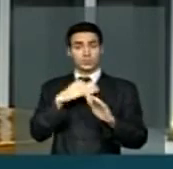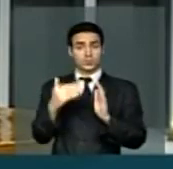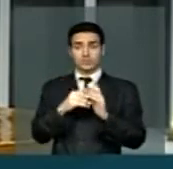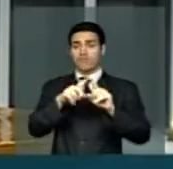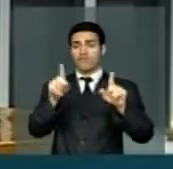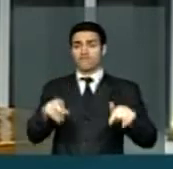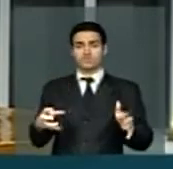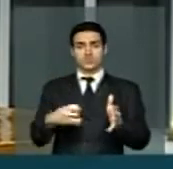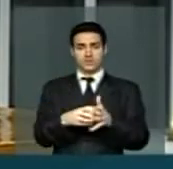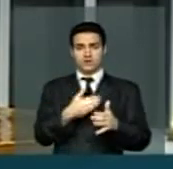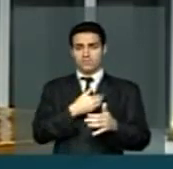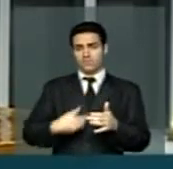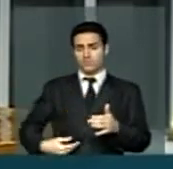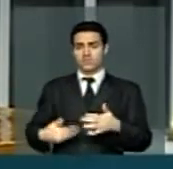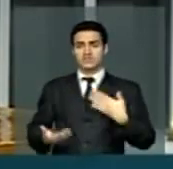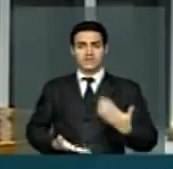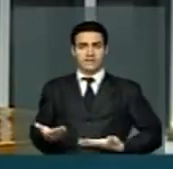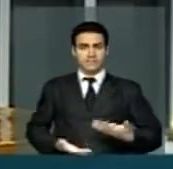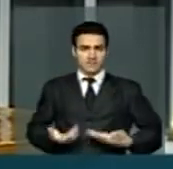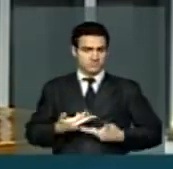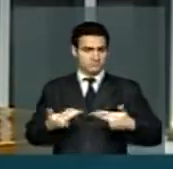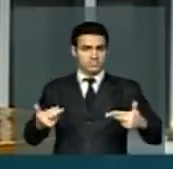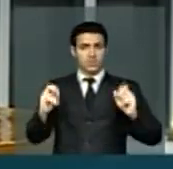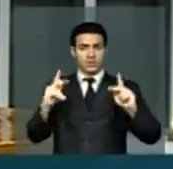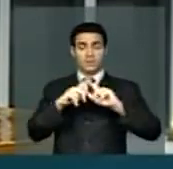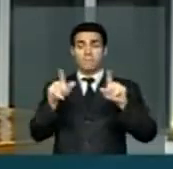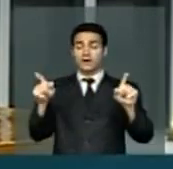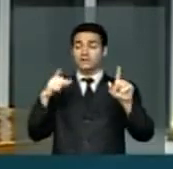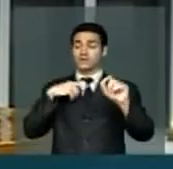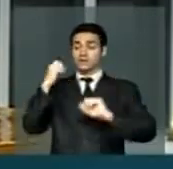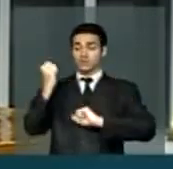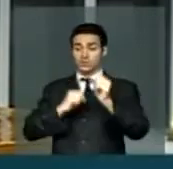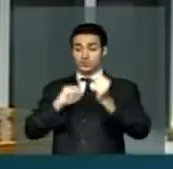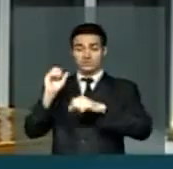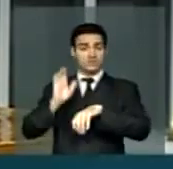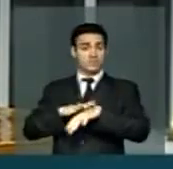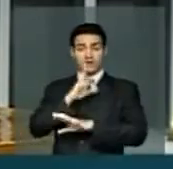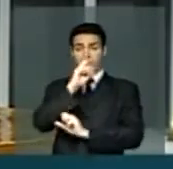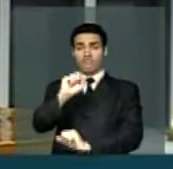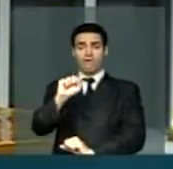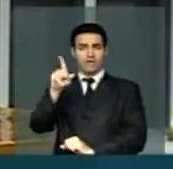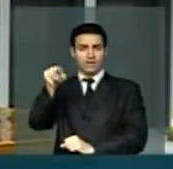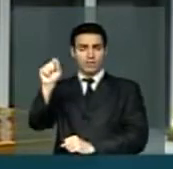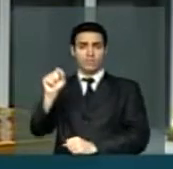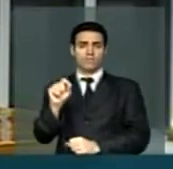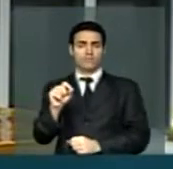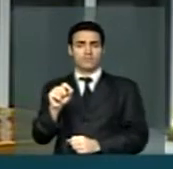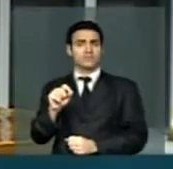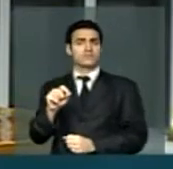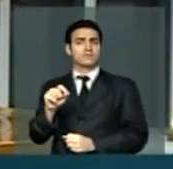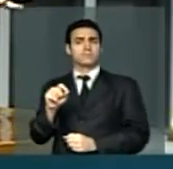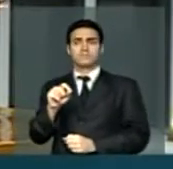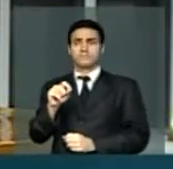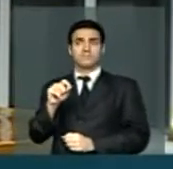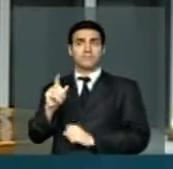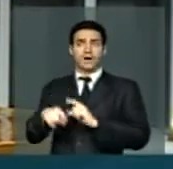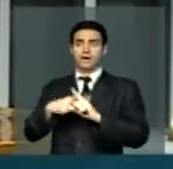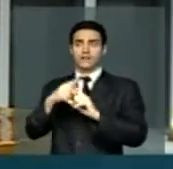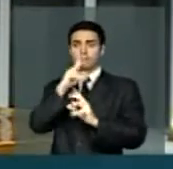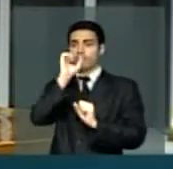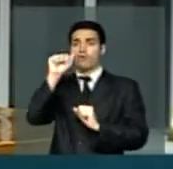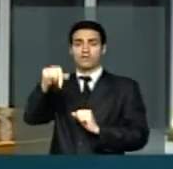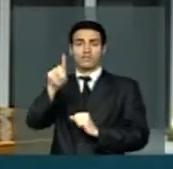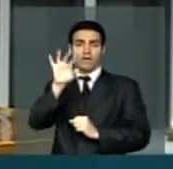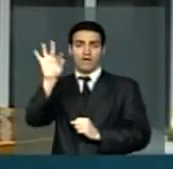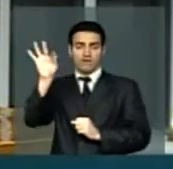público, é uma dependência de serviços e que tem como uma das indústrias mais potentes, talvez a mais grandiosamente potente aqui